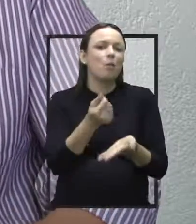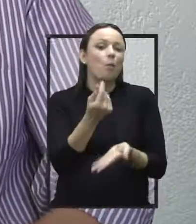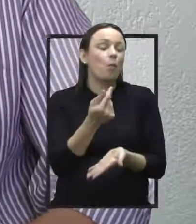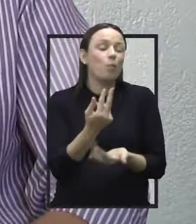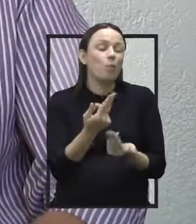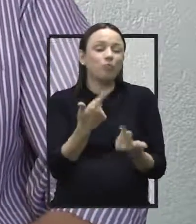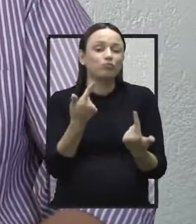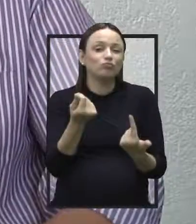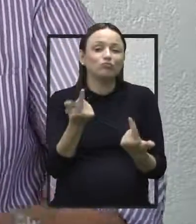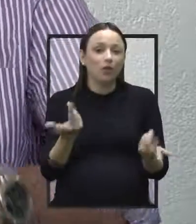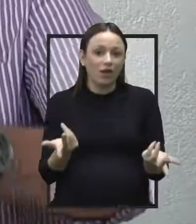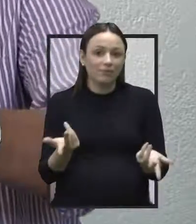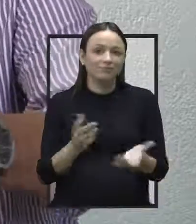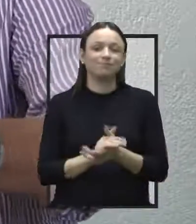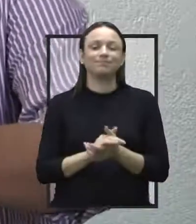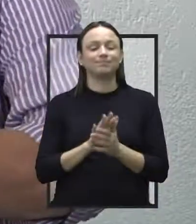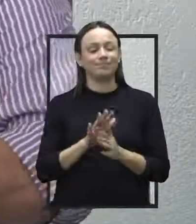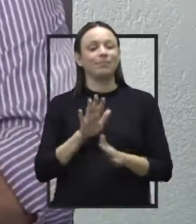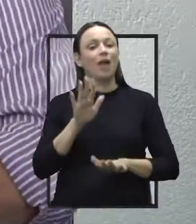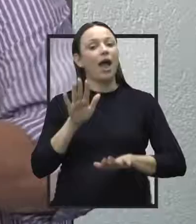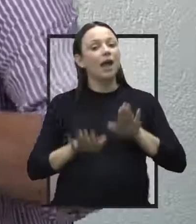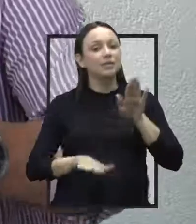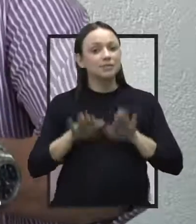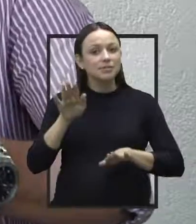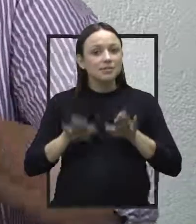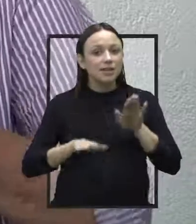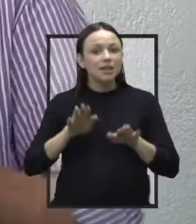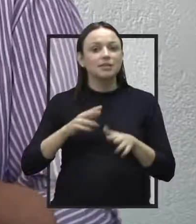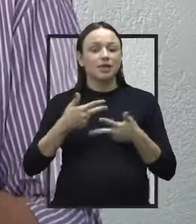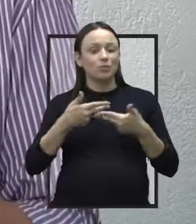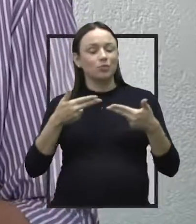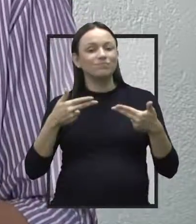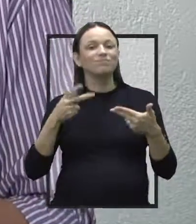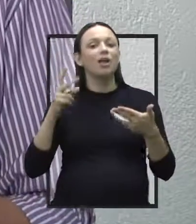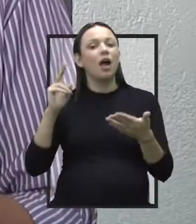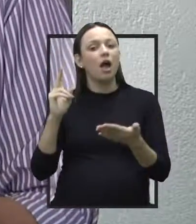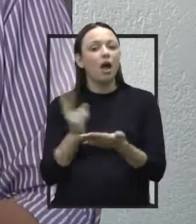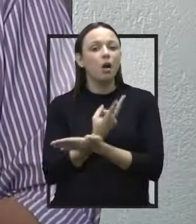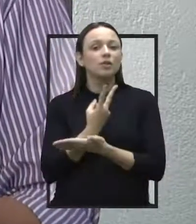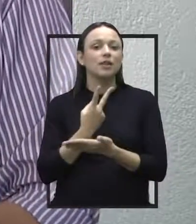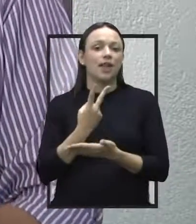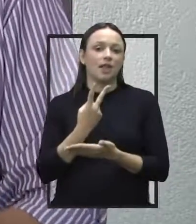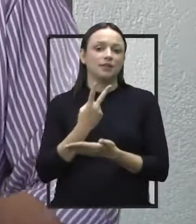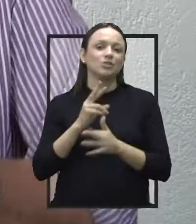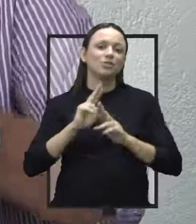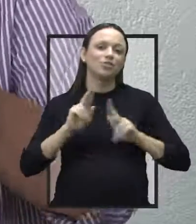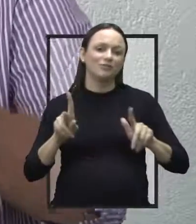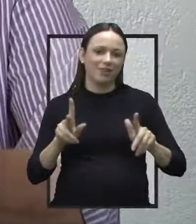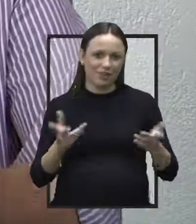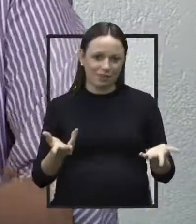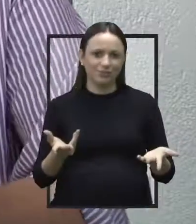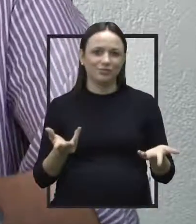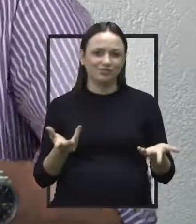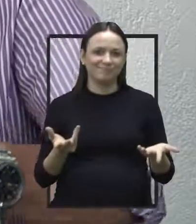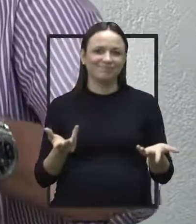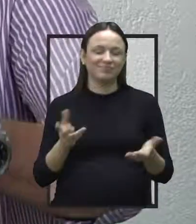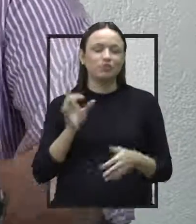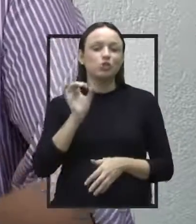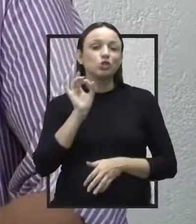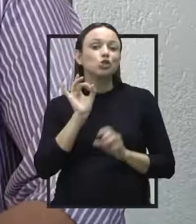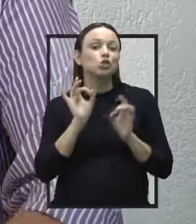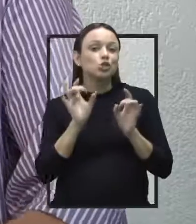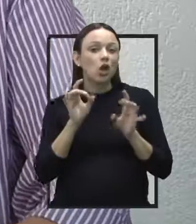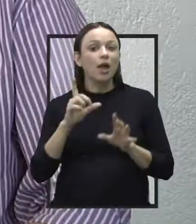gente tem que, infelizmente, às vezes as coisas não acontecem do jeito que a gente gostaria que acontecesse, mas só o fato das coisas